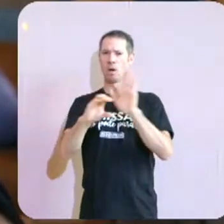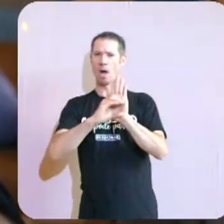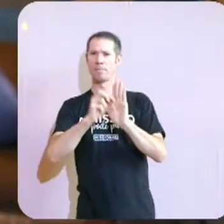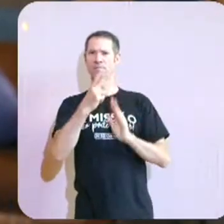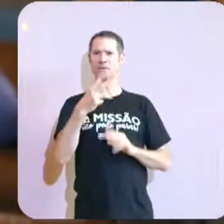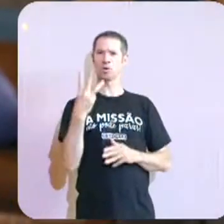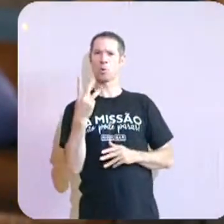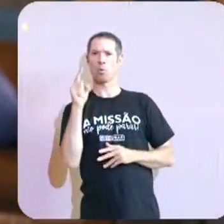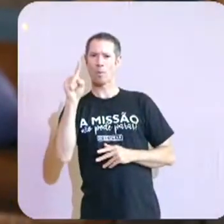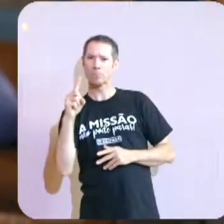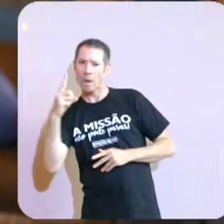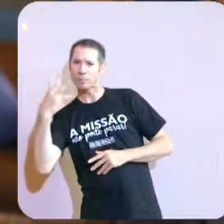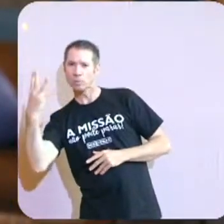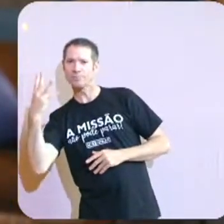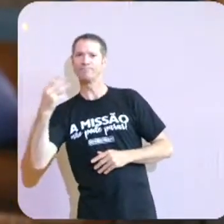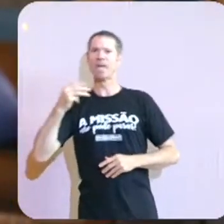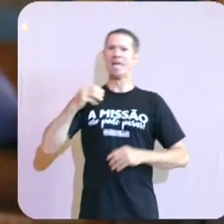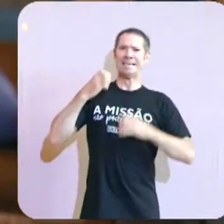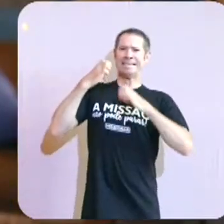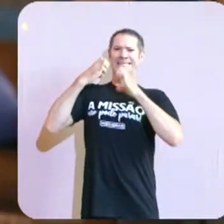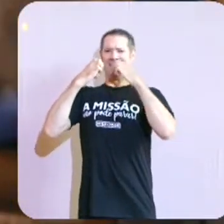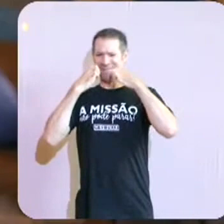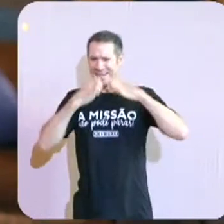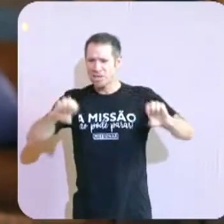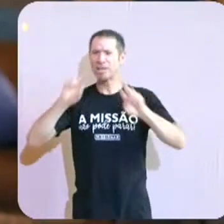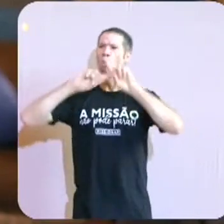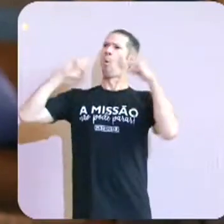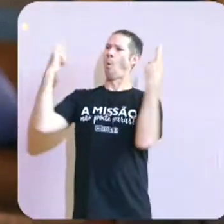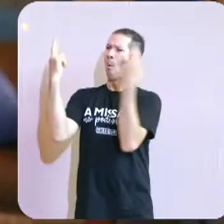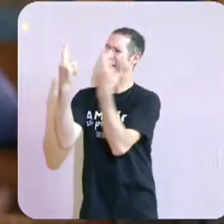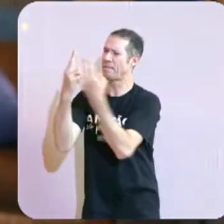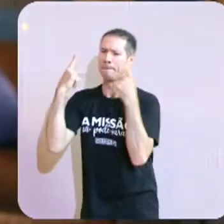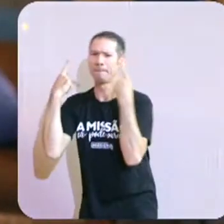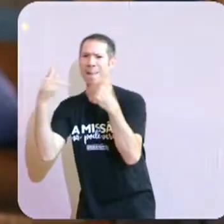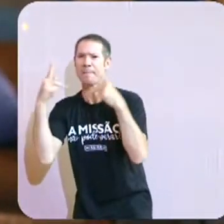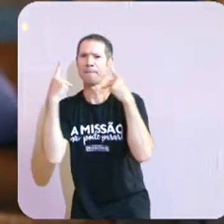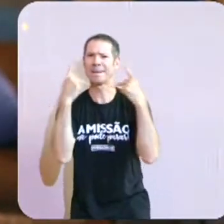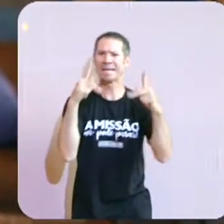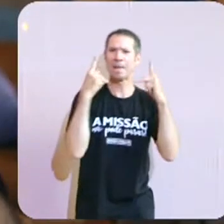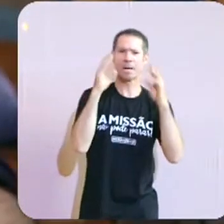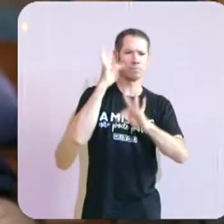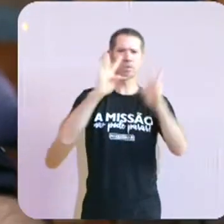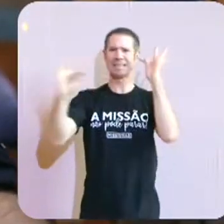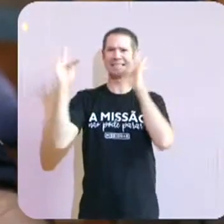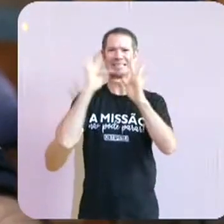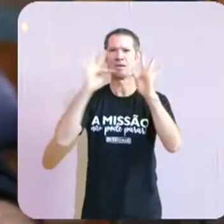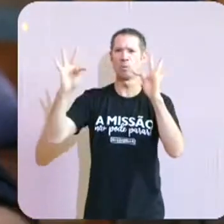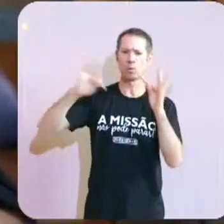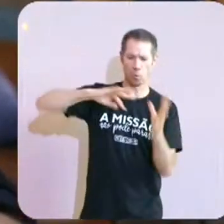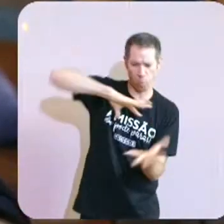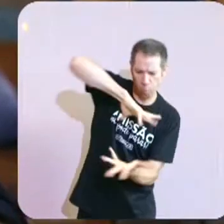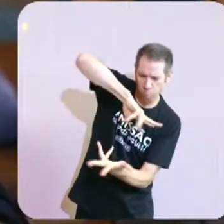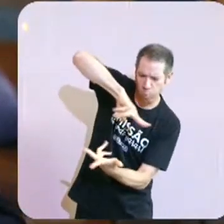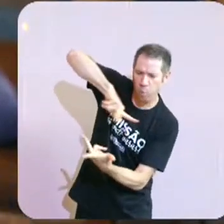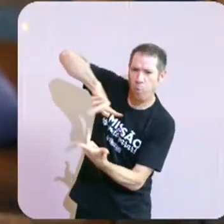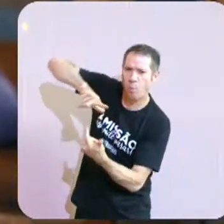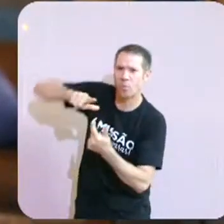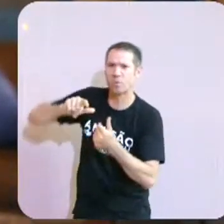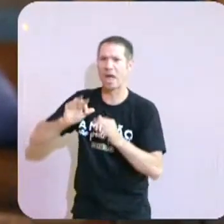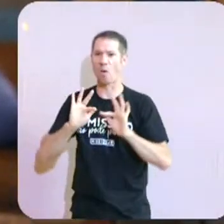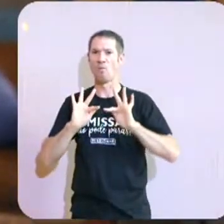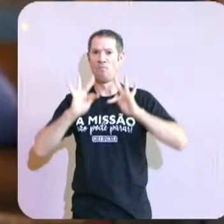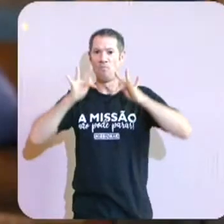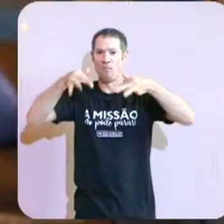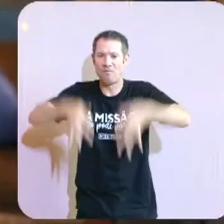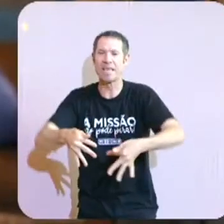e diz assim: e este evangelho do reino será pregado em todo o mundo como testemunho a todas as nações, e então virá o fim. E